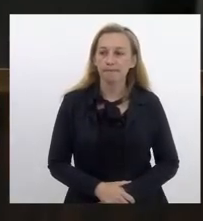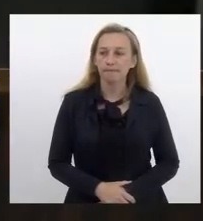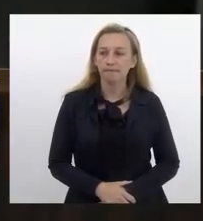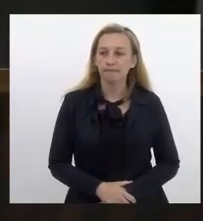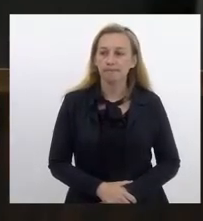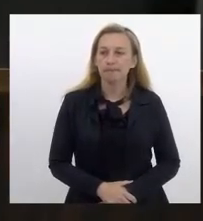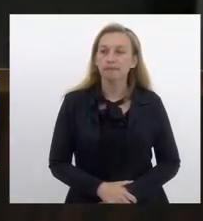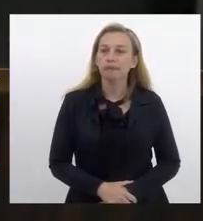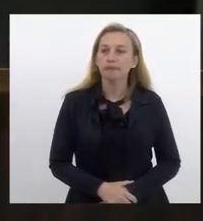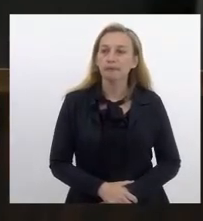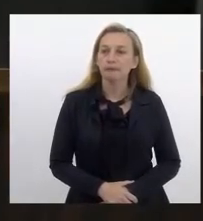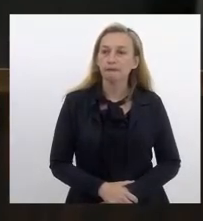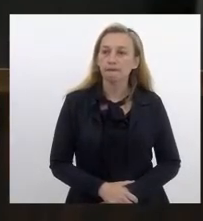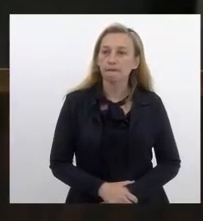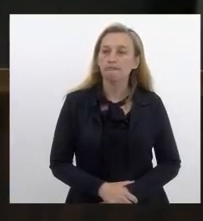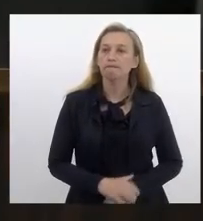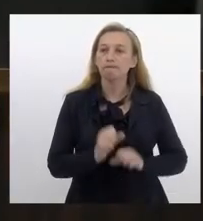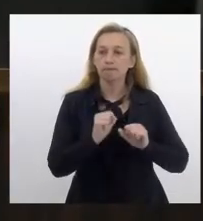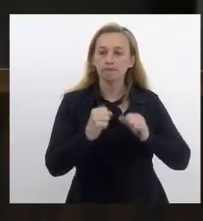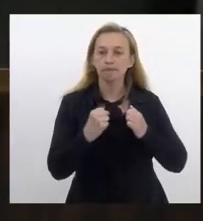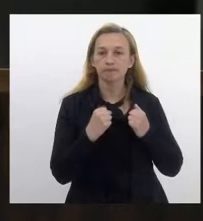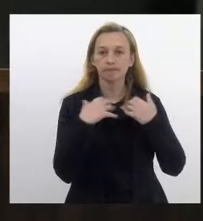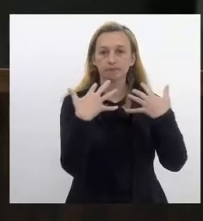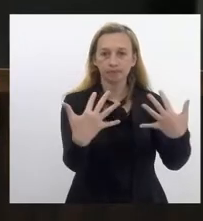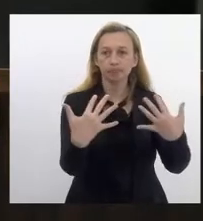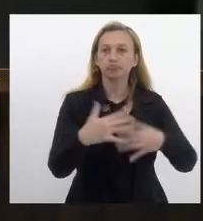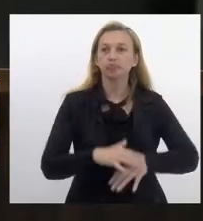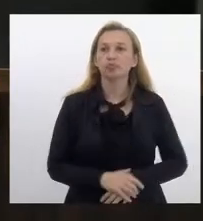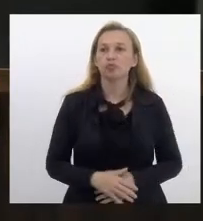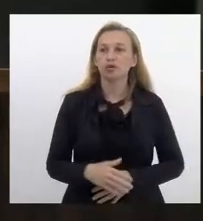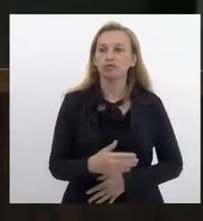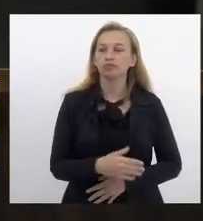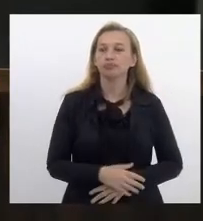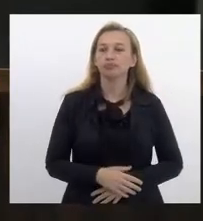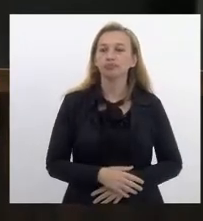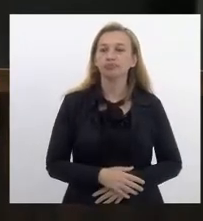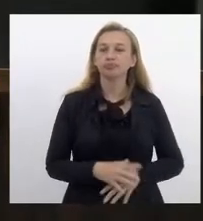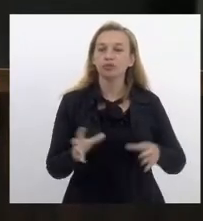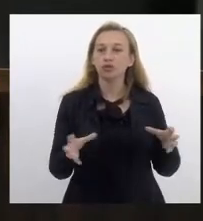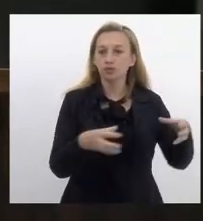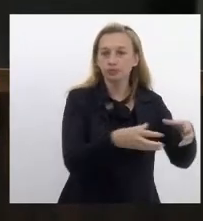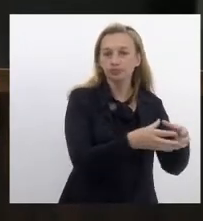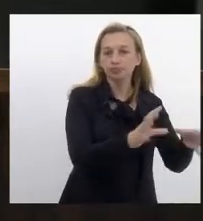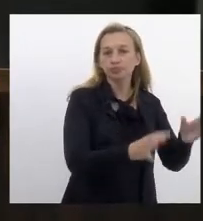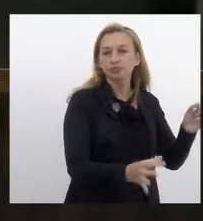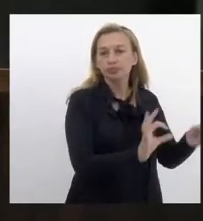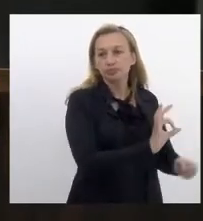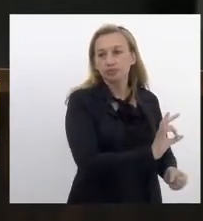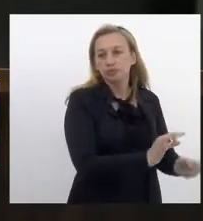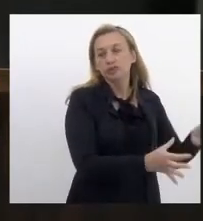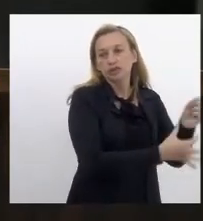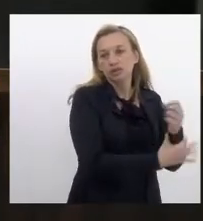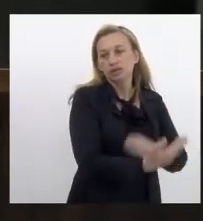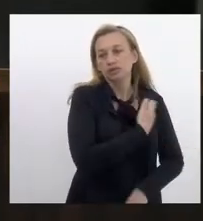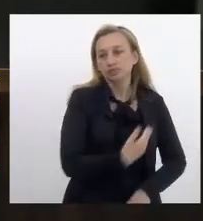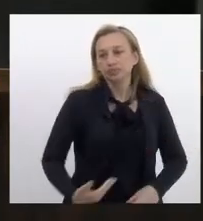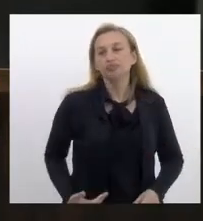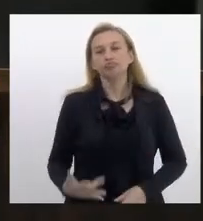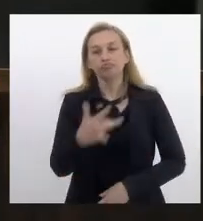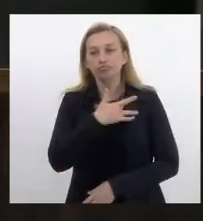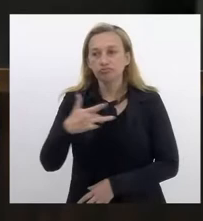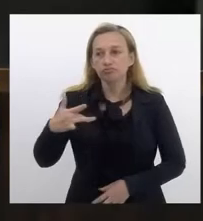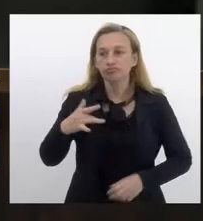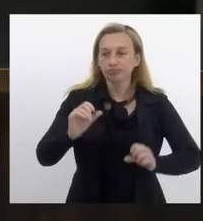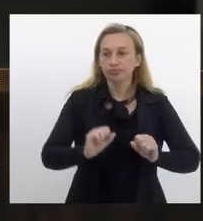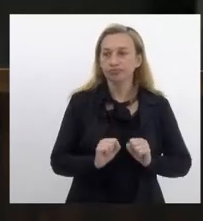possamos realizar uma audiência pública das comissões permanentes Segurança Pública, Saúde, Defesa